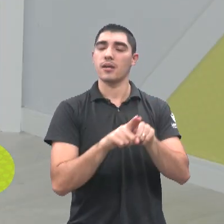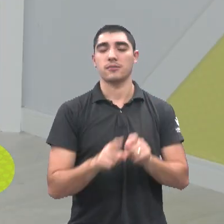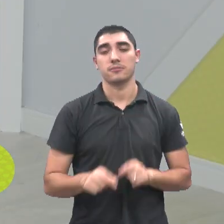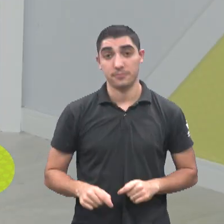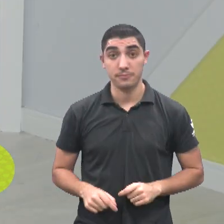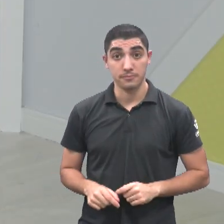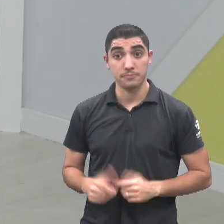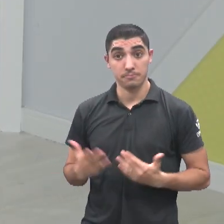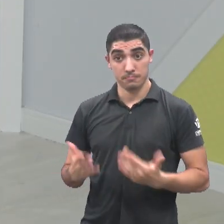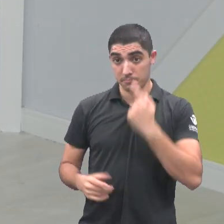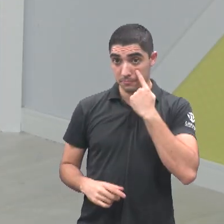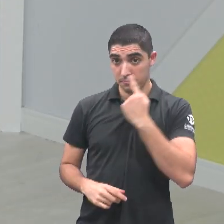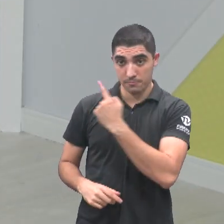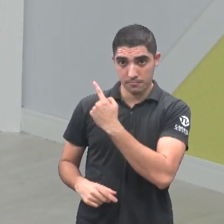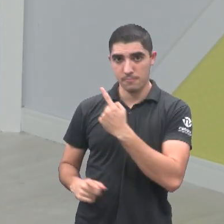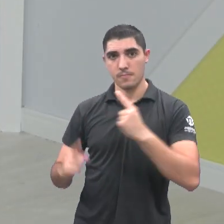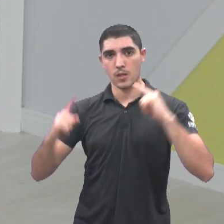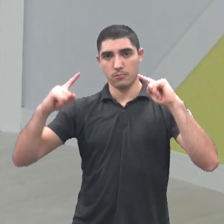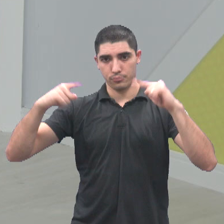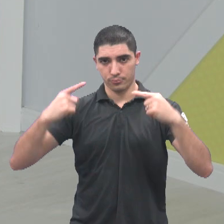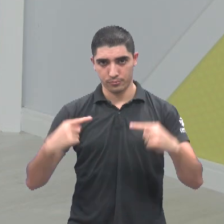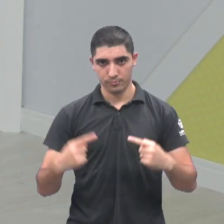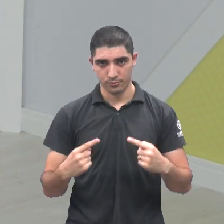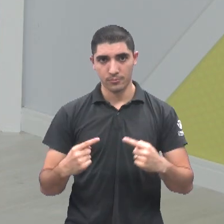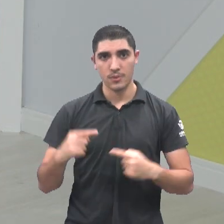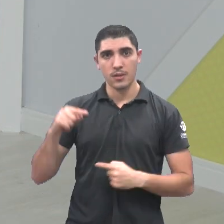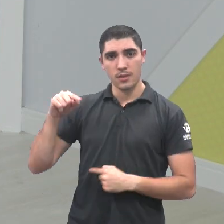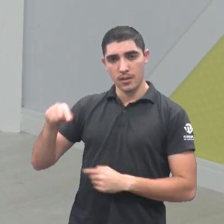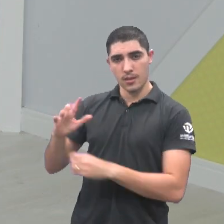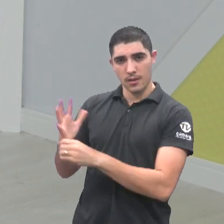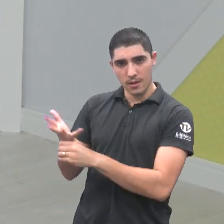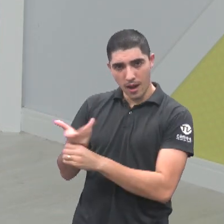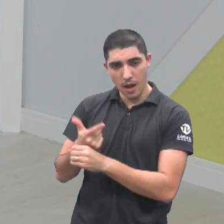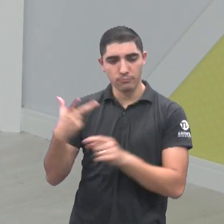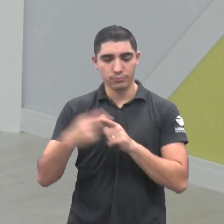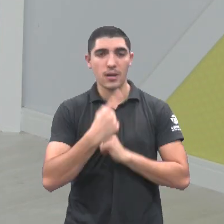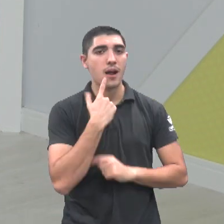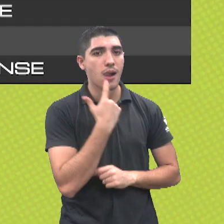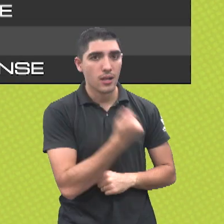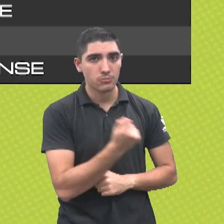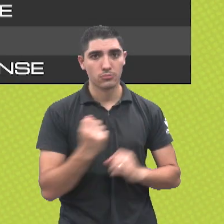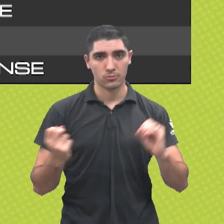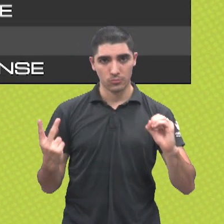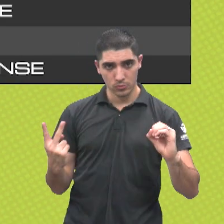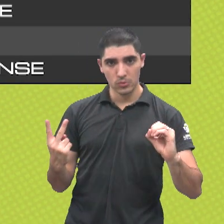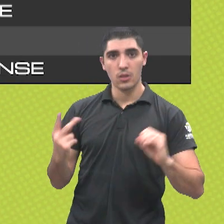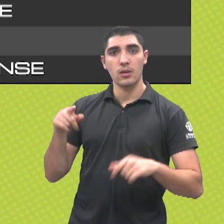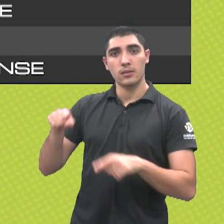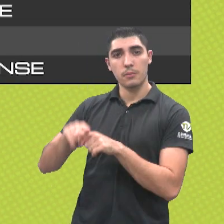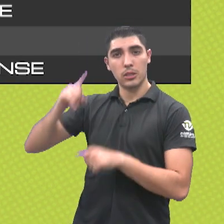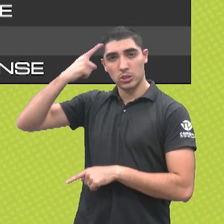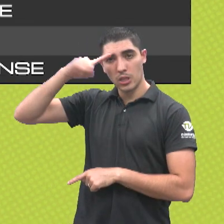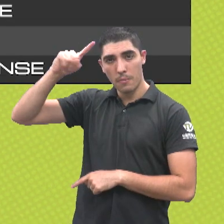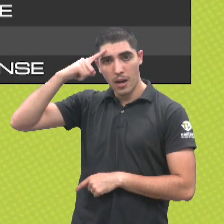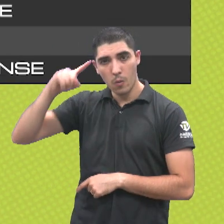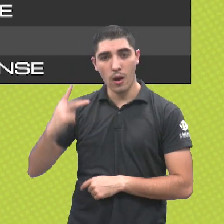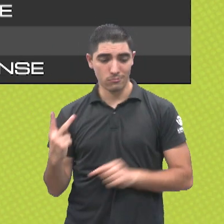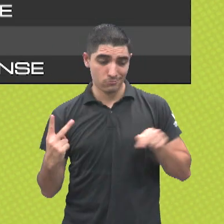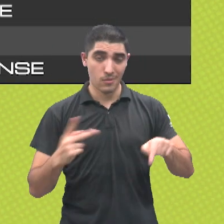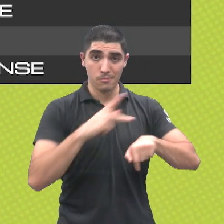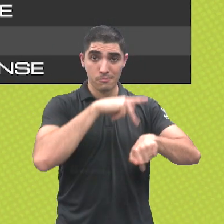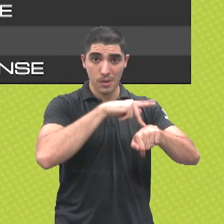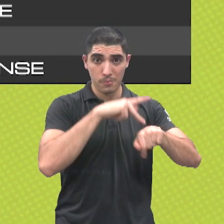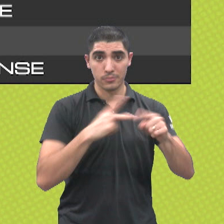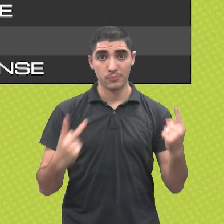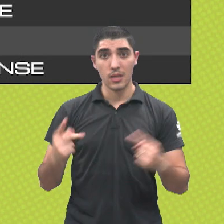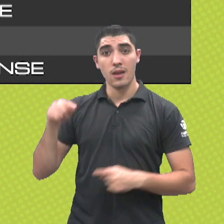os jogos deste final de semana. Tivemos aí o Colorado de Caeiras batendo Araçatuba 2-0, 2-1 pro Jabaquara em cima do Penapolense, Nacional